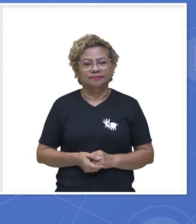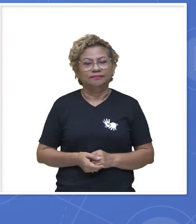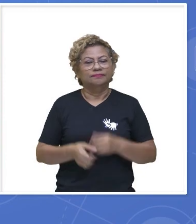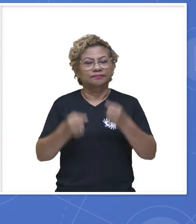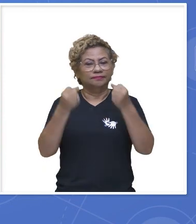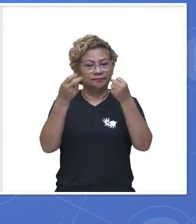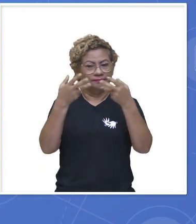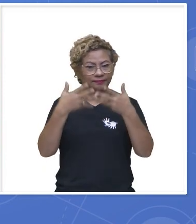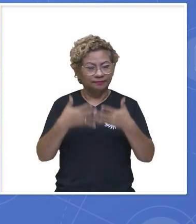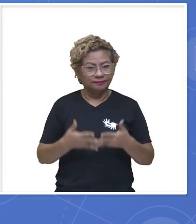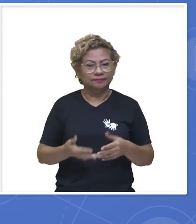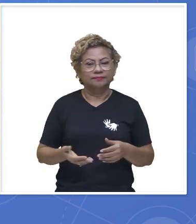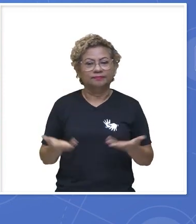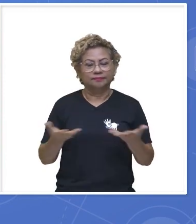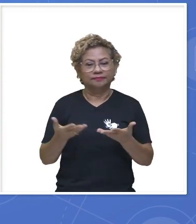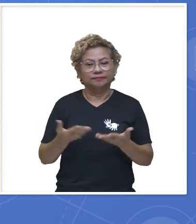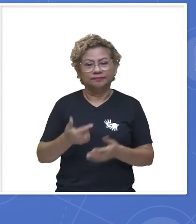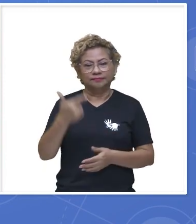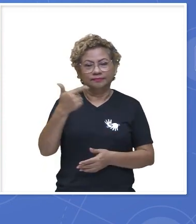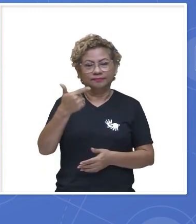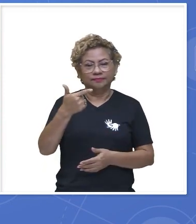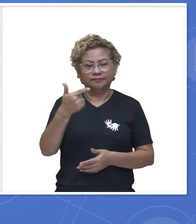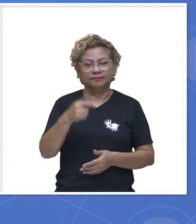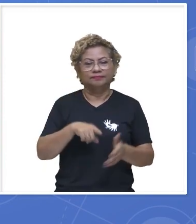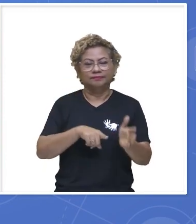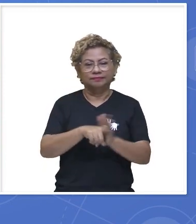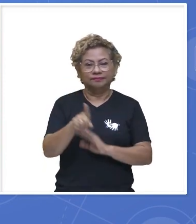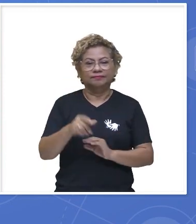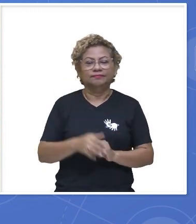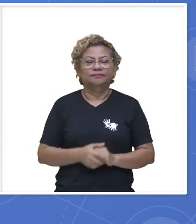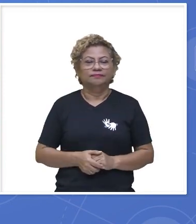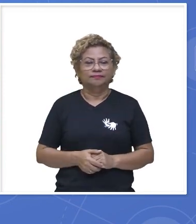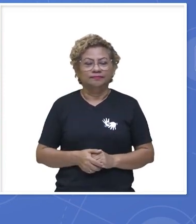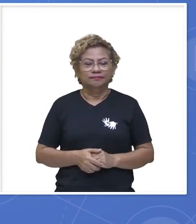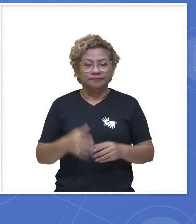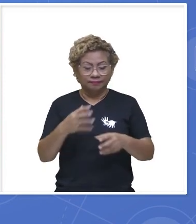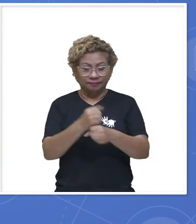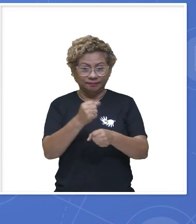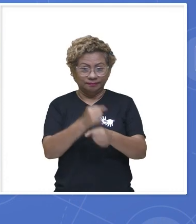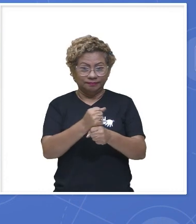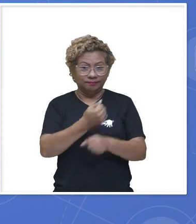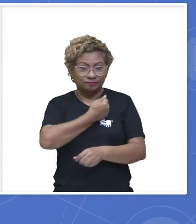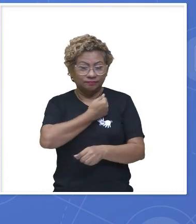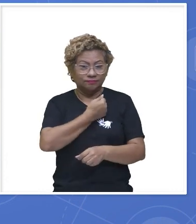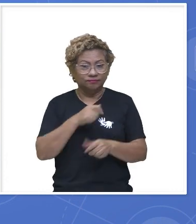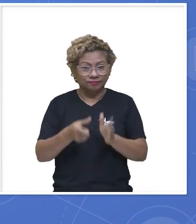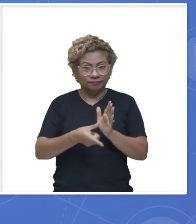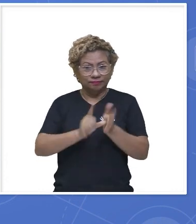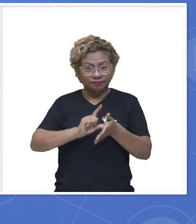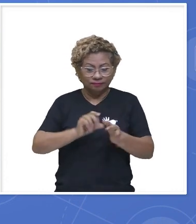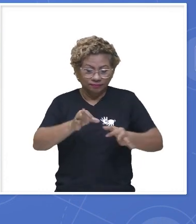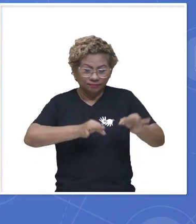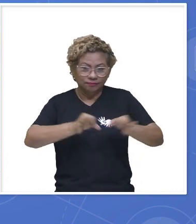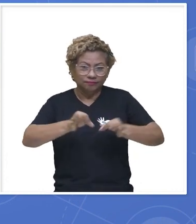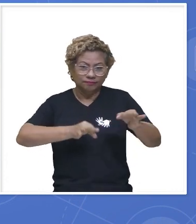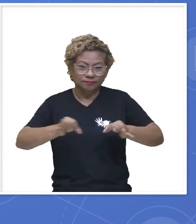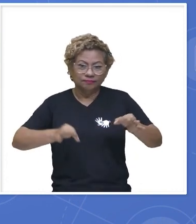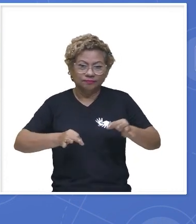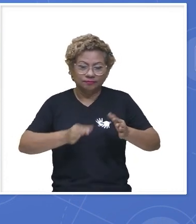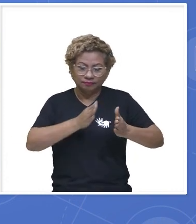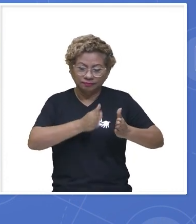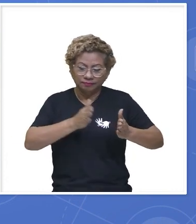a minha mediana é o termo central, ok? Aí a gente deu sorte porque o número